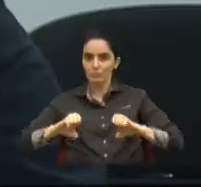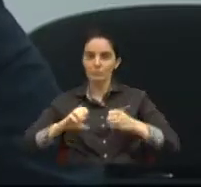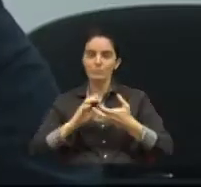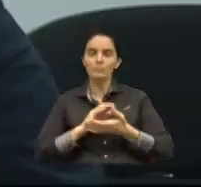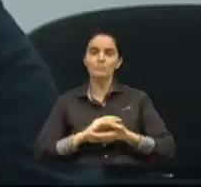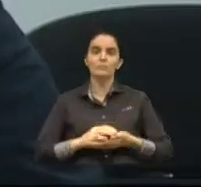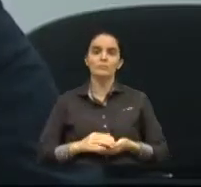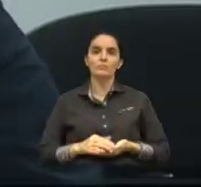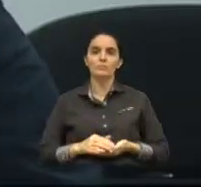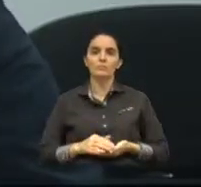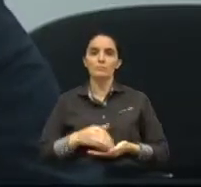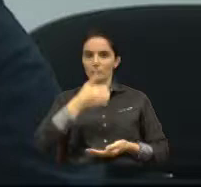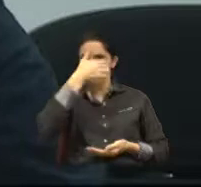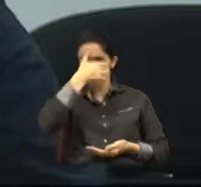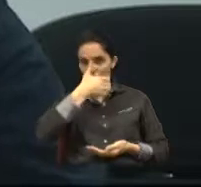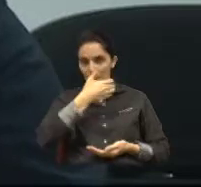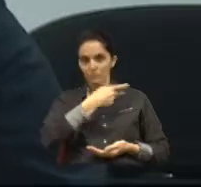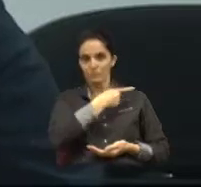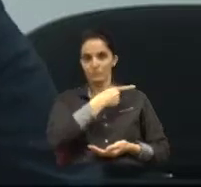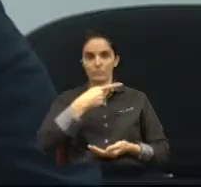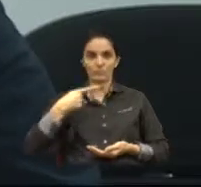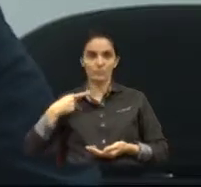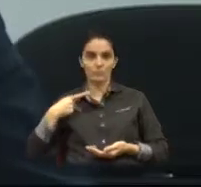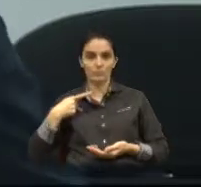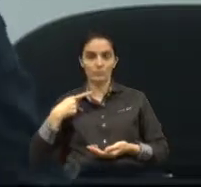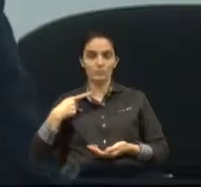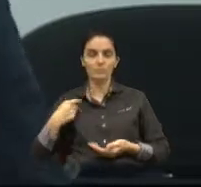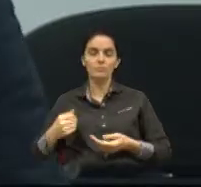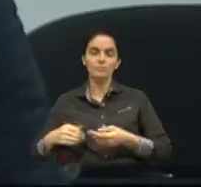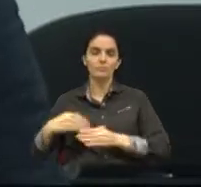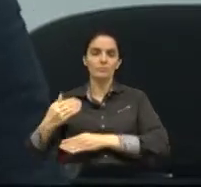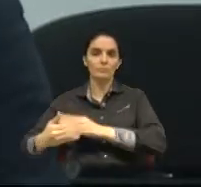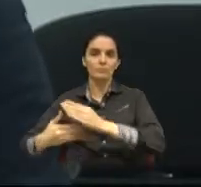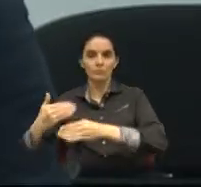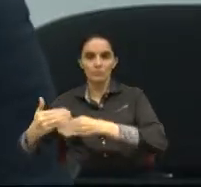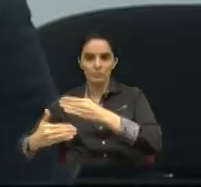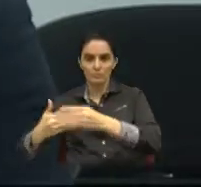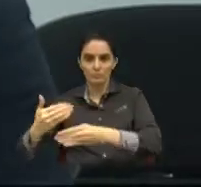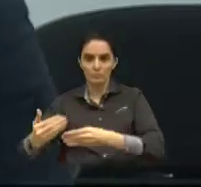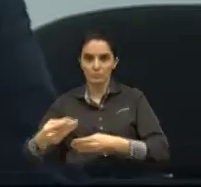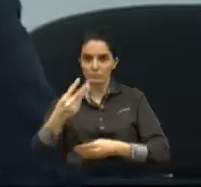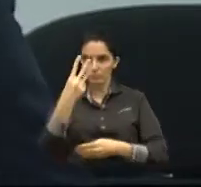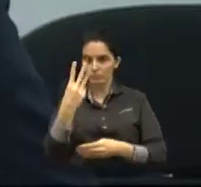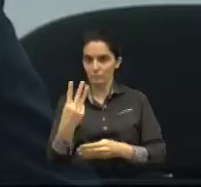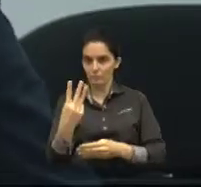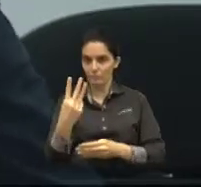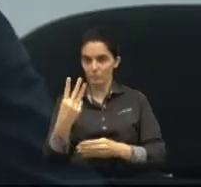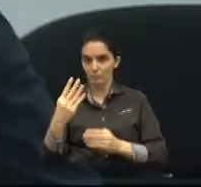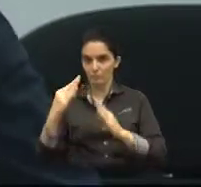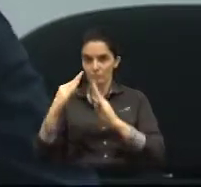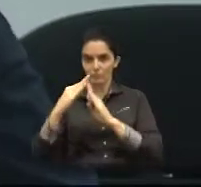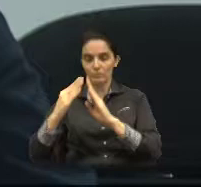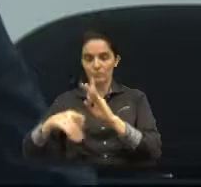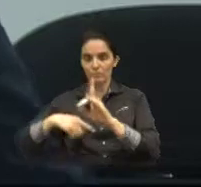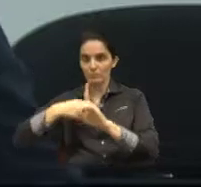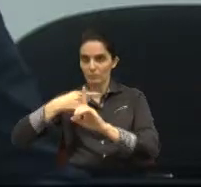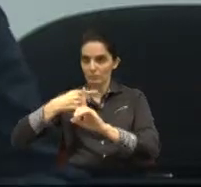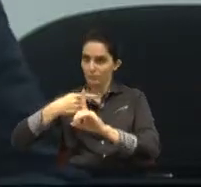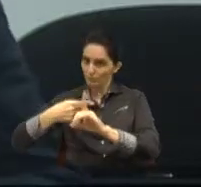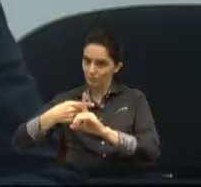e ungido como pastor. Passou por mais de 3 igrejas, congregações em nossa